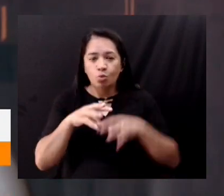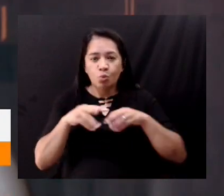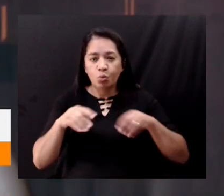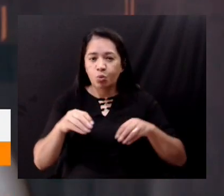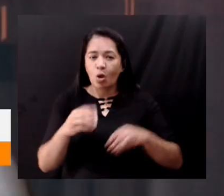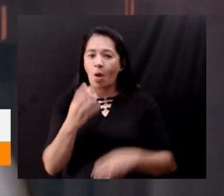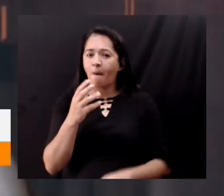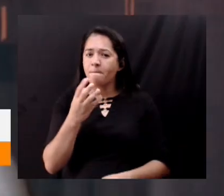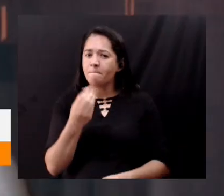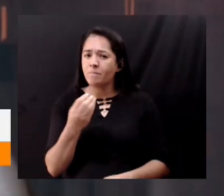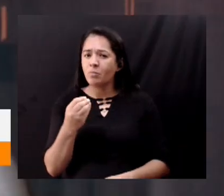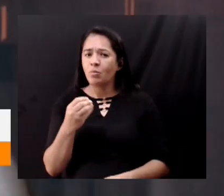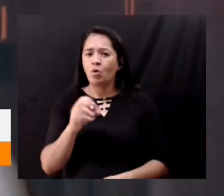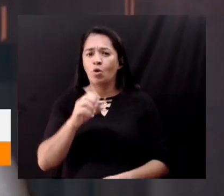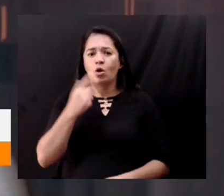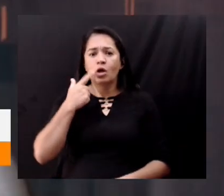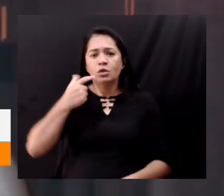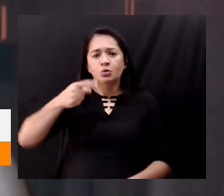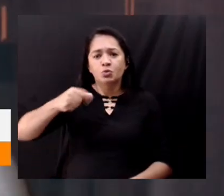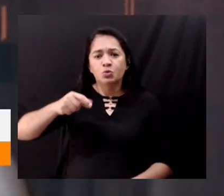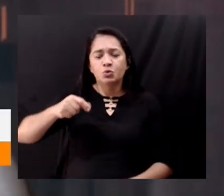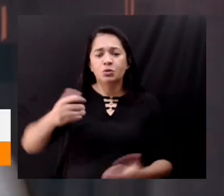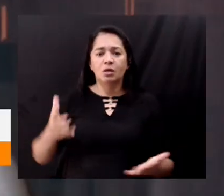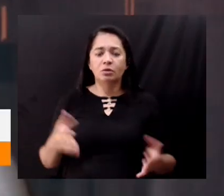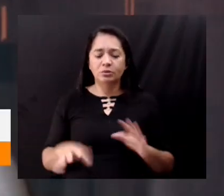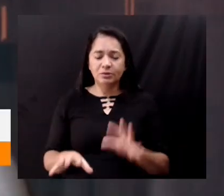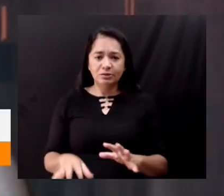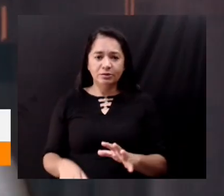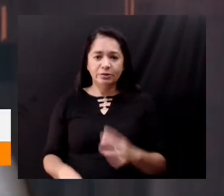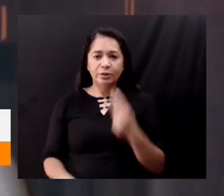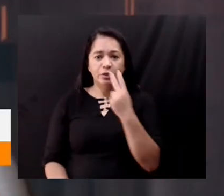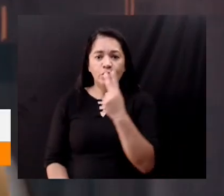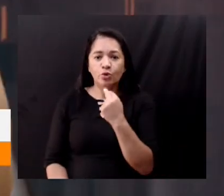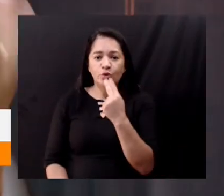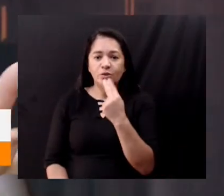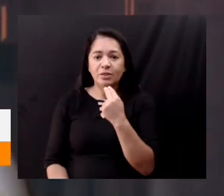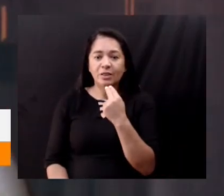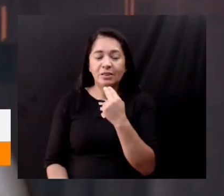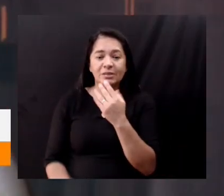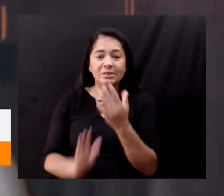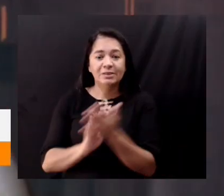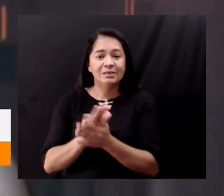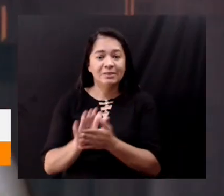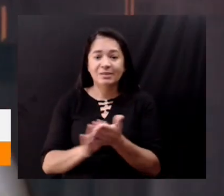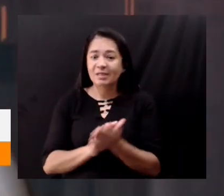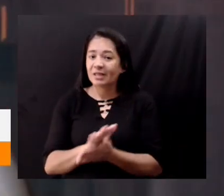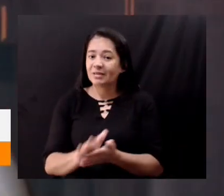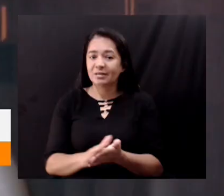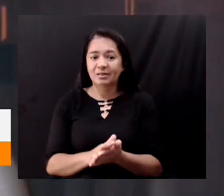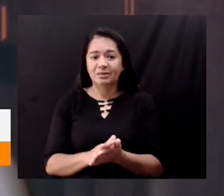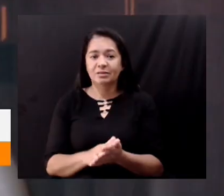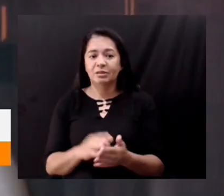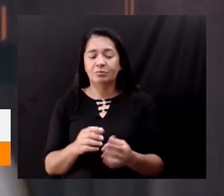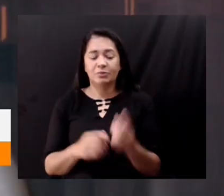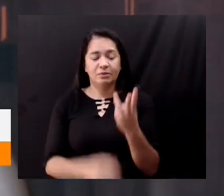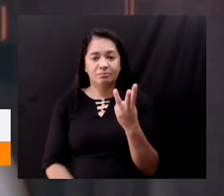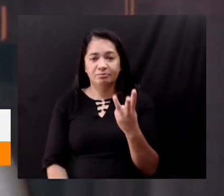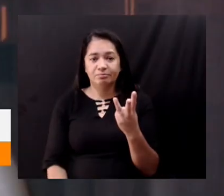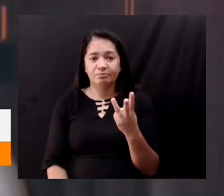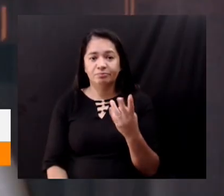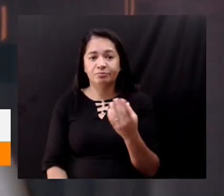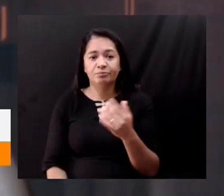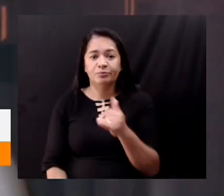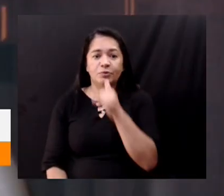sódio, enfim, e aquilo ali não nutre de fato, né. É. Se você pegasse as mesmas calorias, de repente, de um pacote de